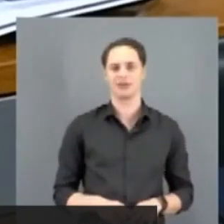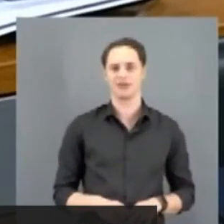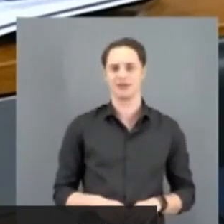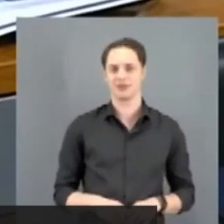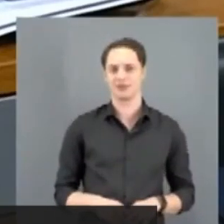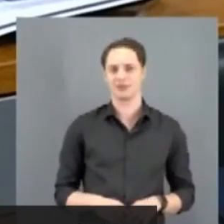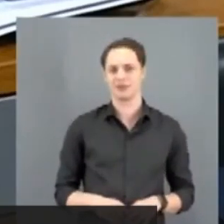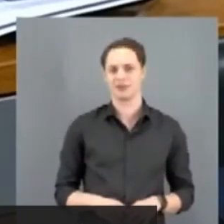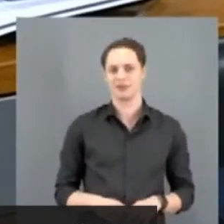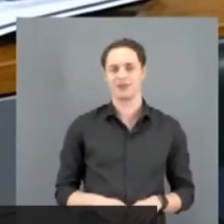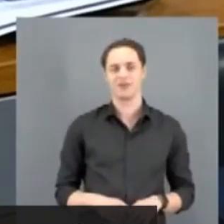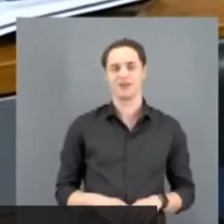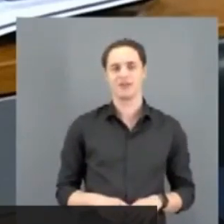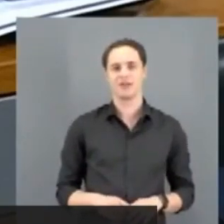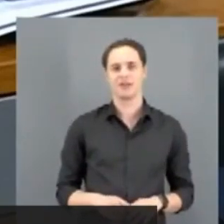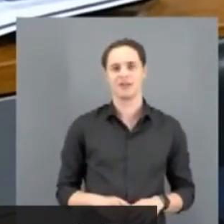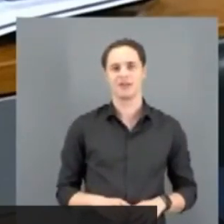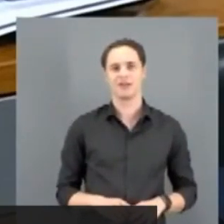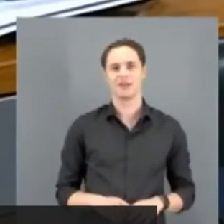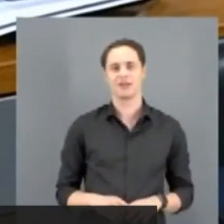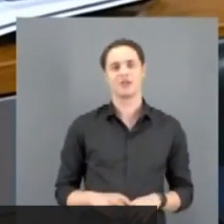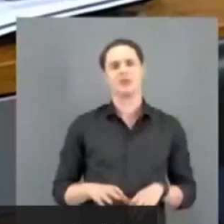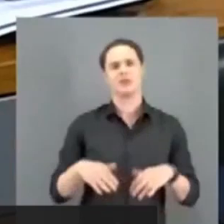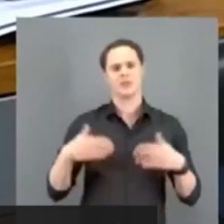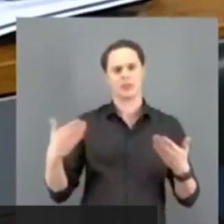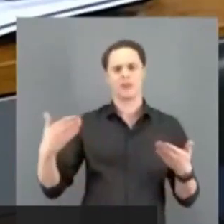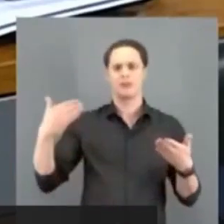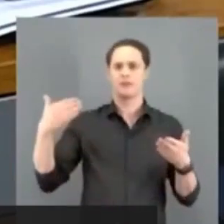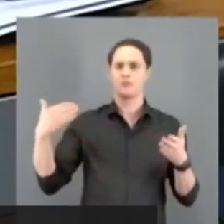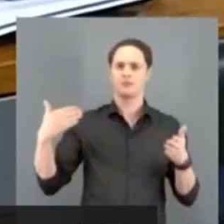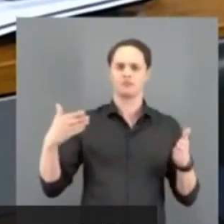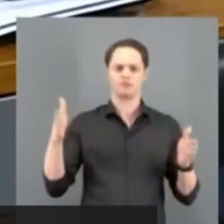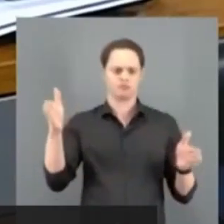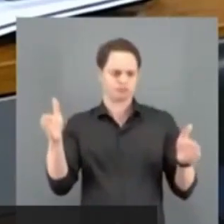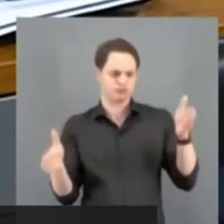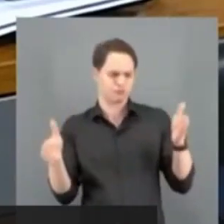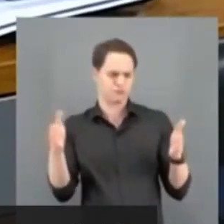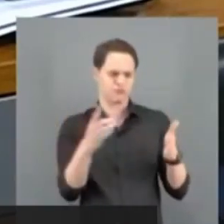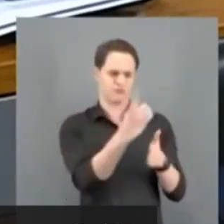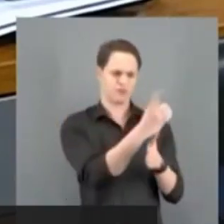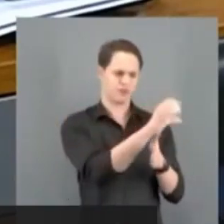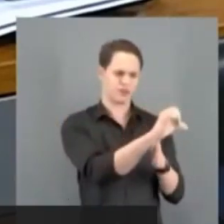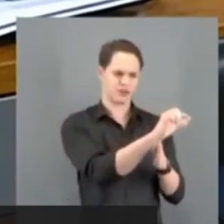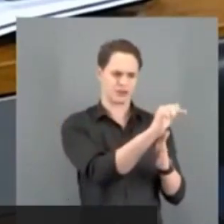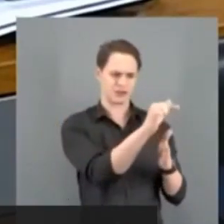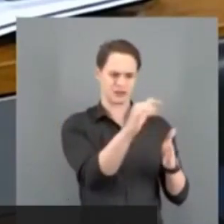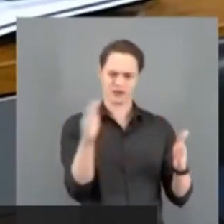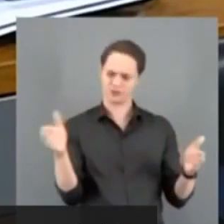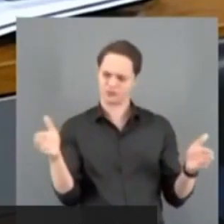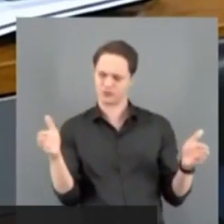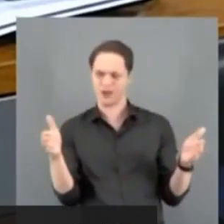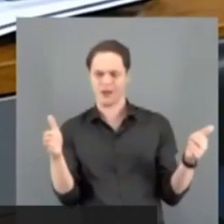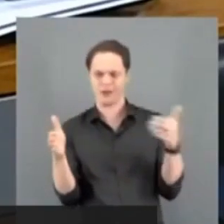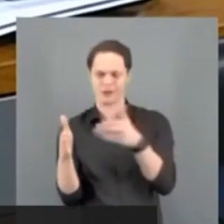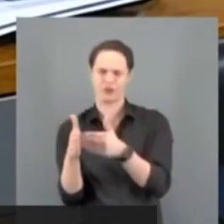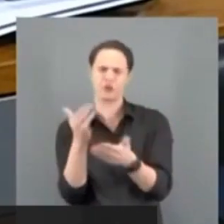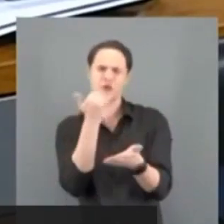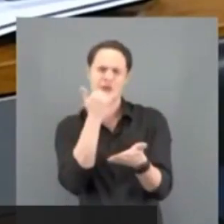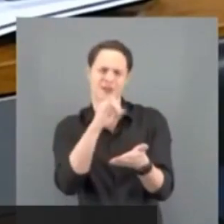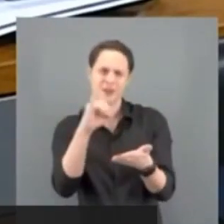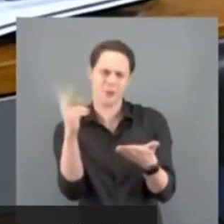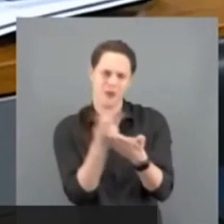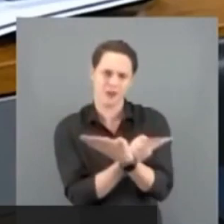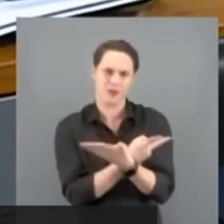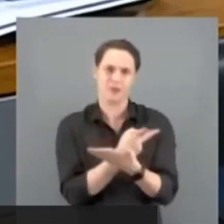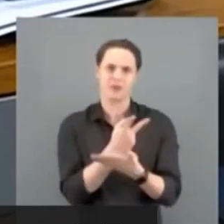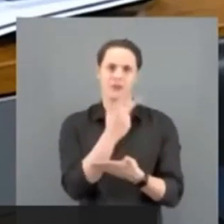Passou pelos governos. Acho que de 77 para cá também, me desculpem aí se eu errar,